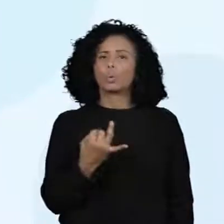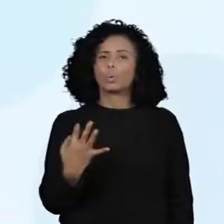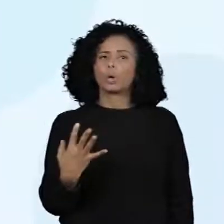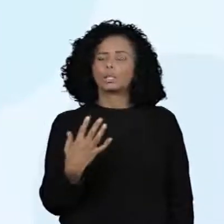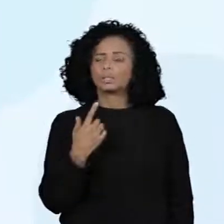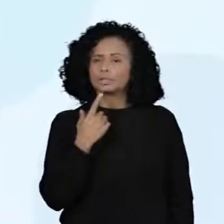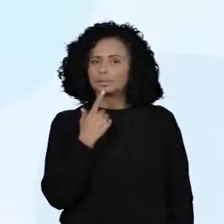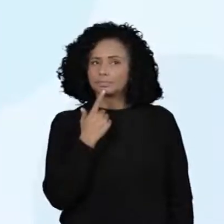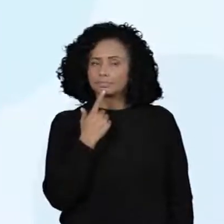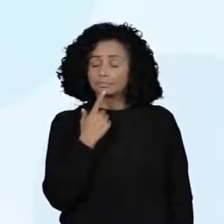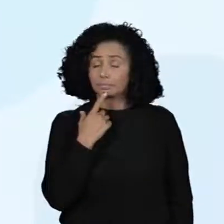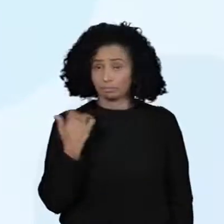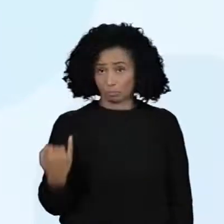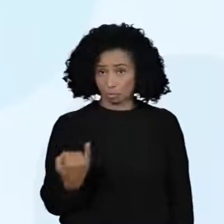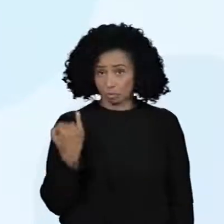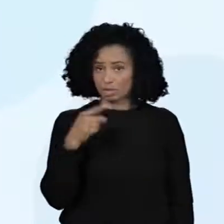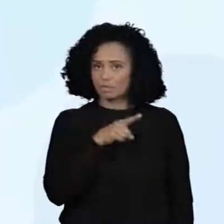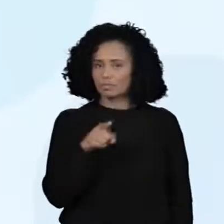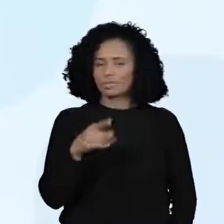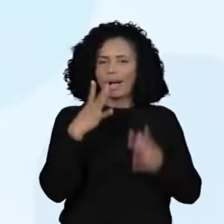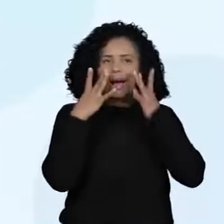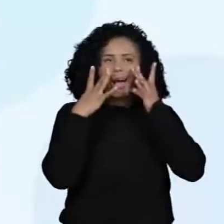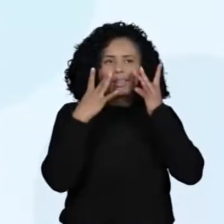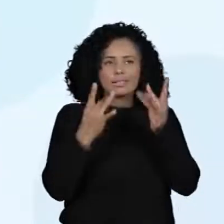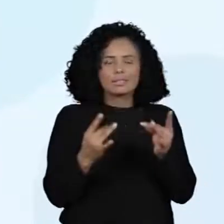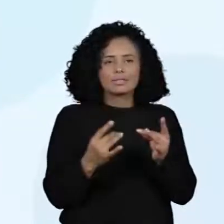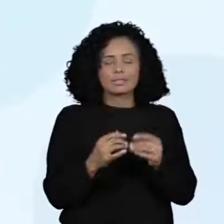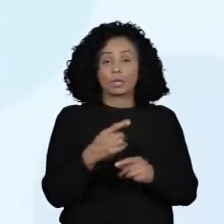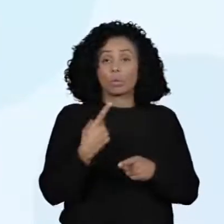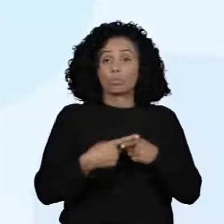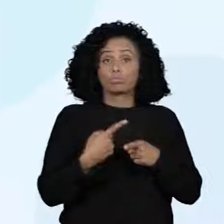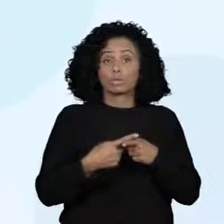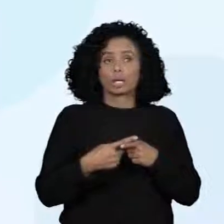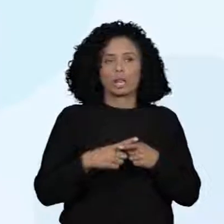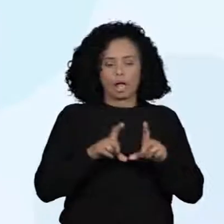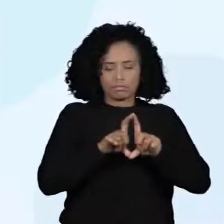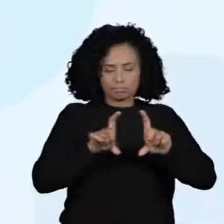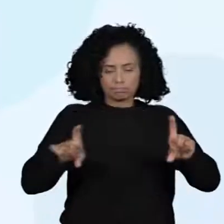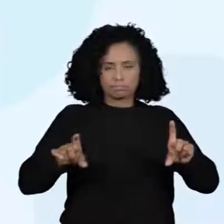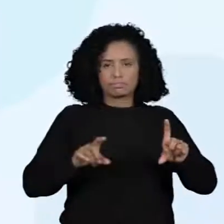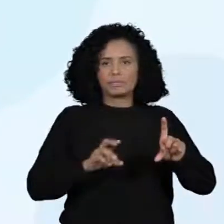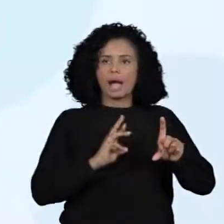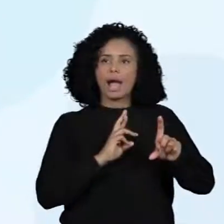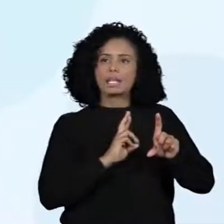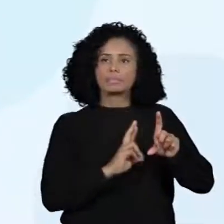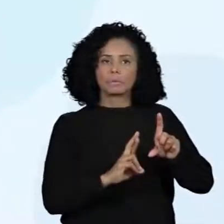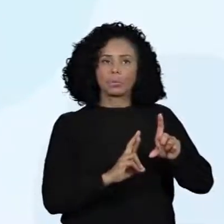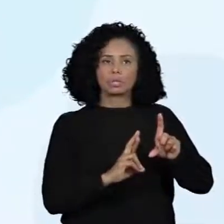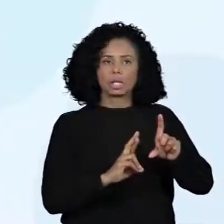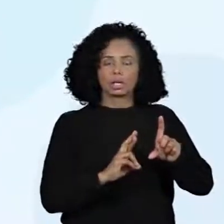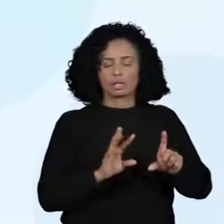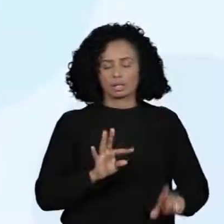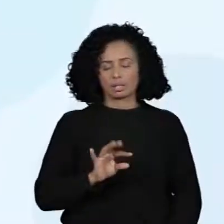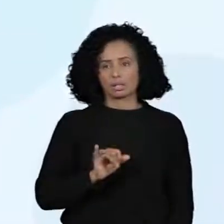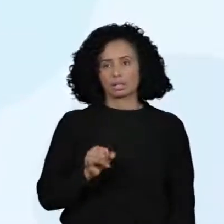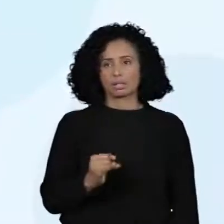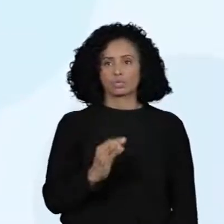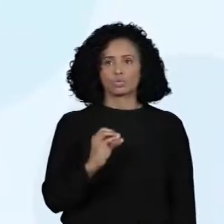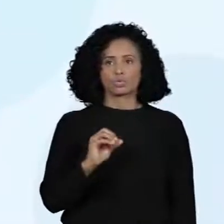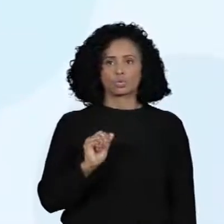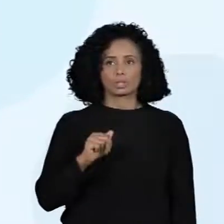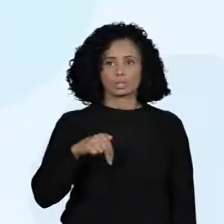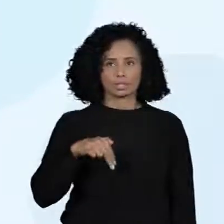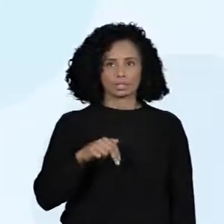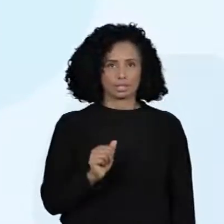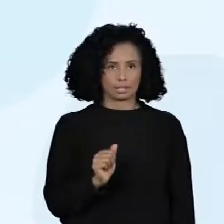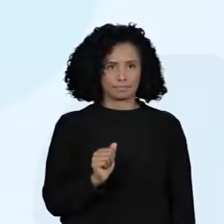É sempre importante você destacar aí a resposta na sua resolução, porque nesse espaço você